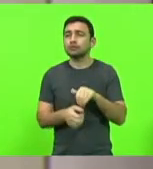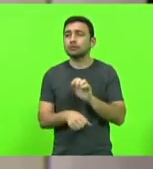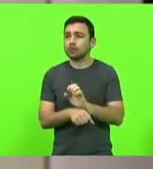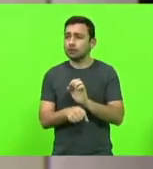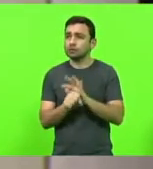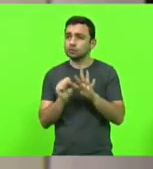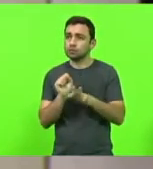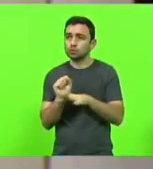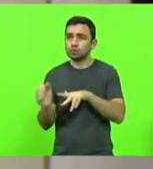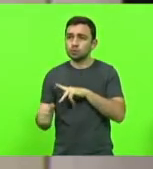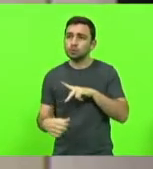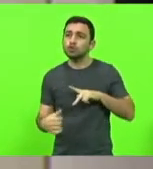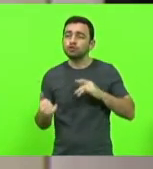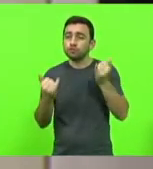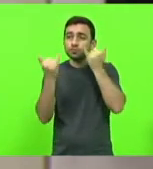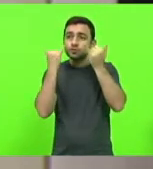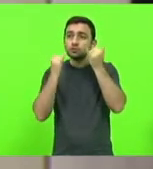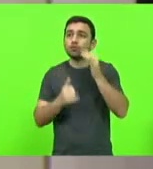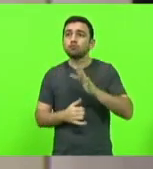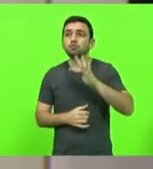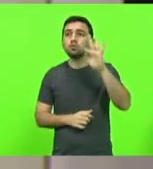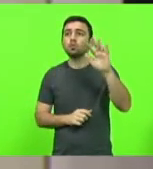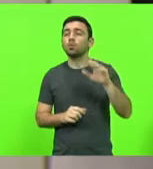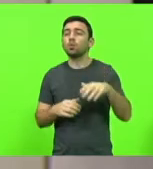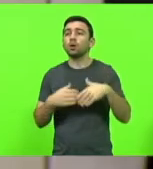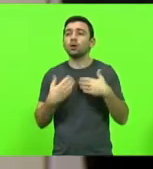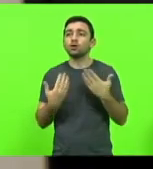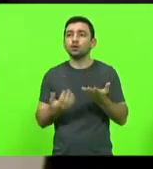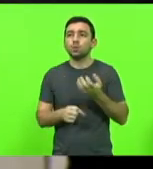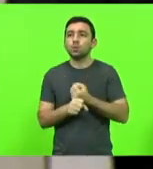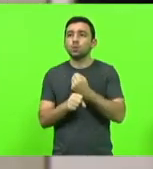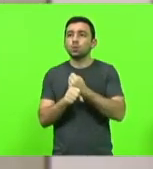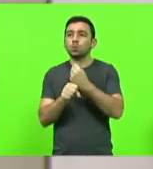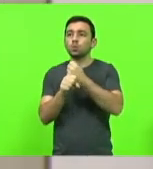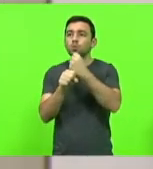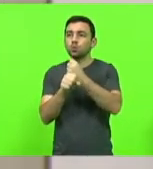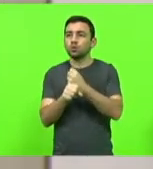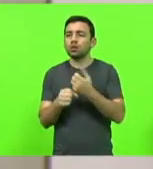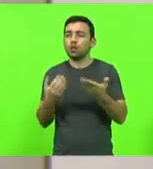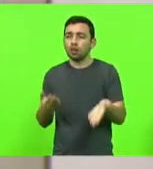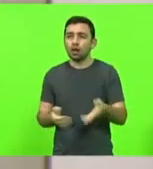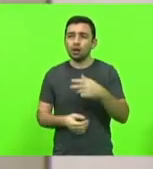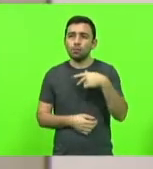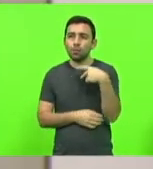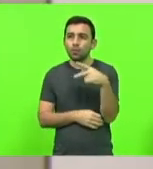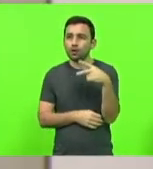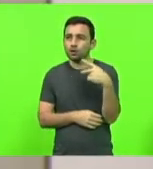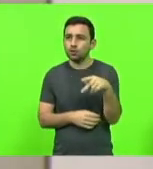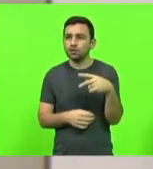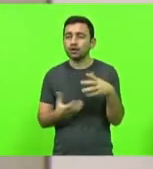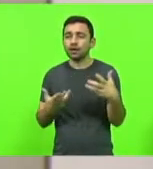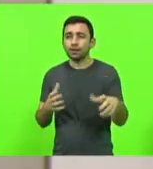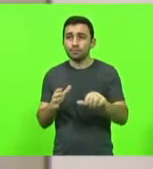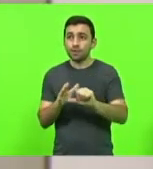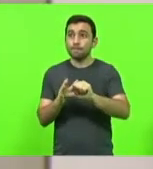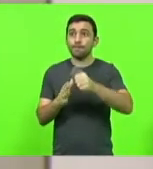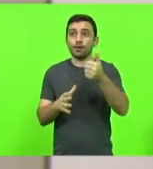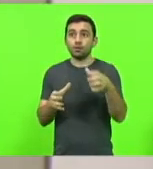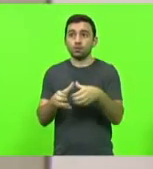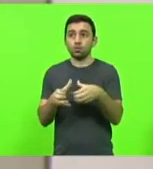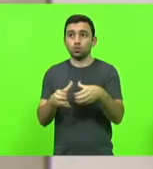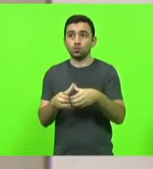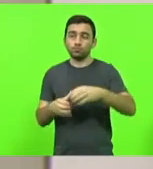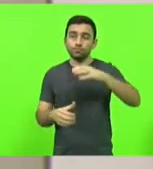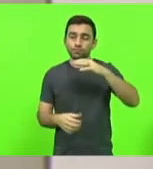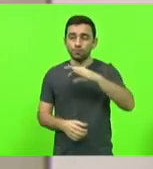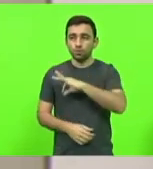informações acerca da previsão para a construção de uma nova edificação na cidade de Pomerode para abrigar o primeiro pelotão da Polícia Militar.